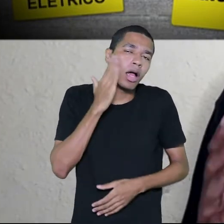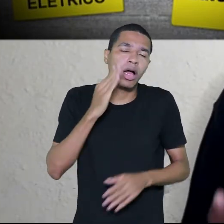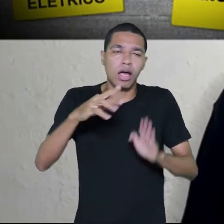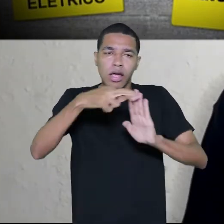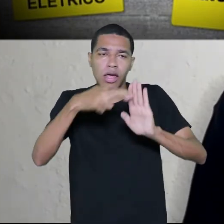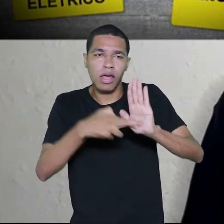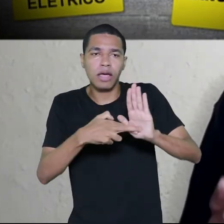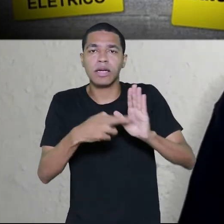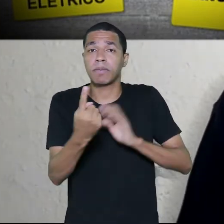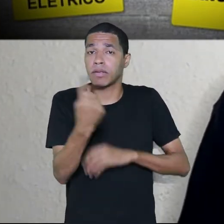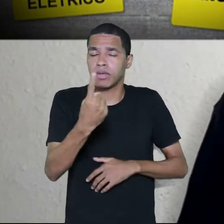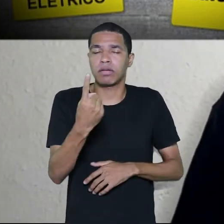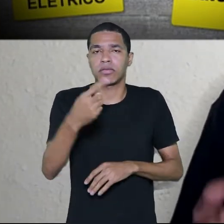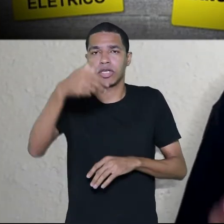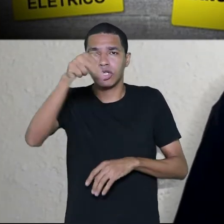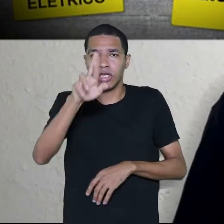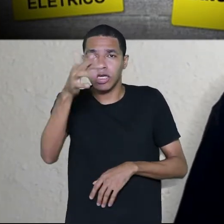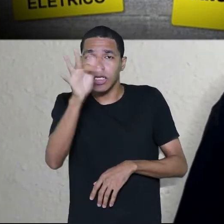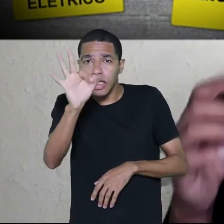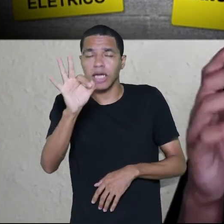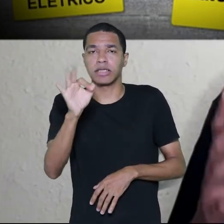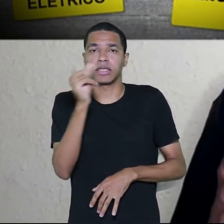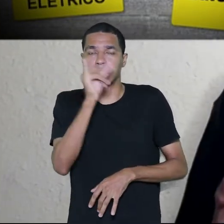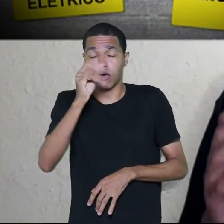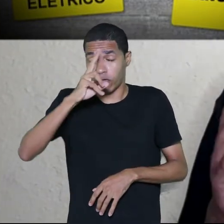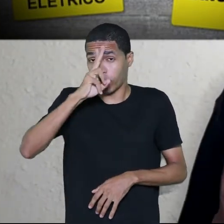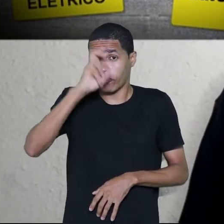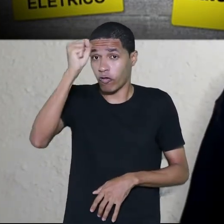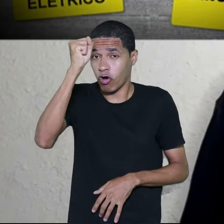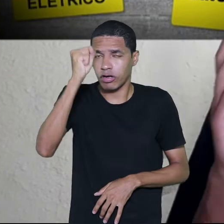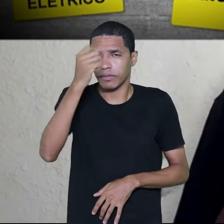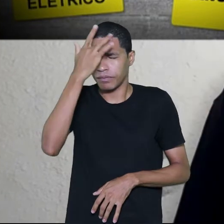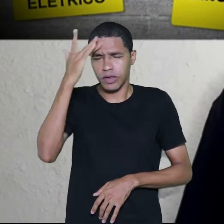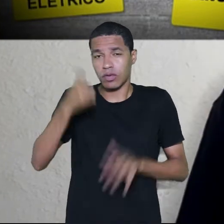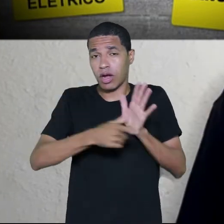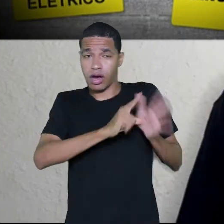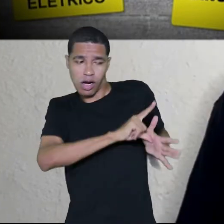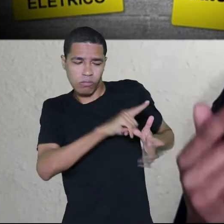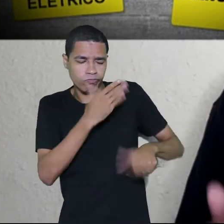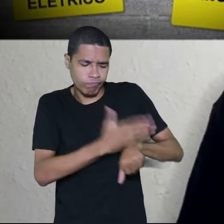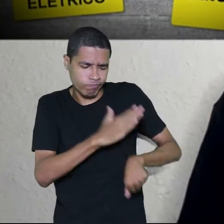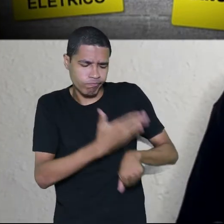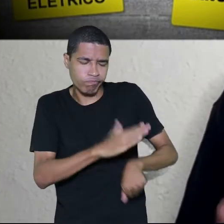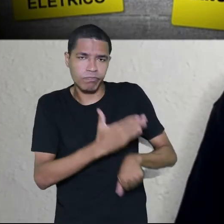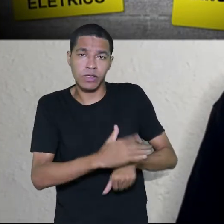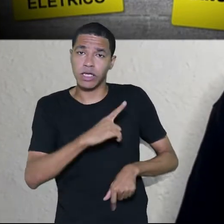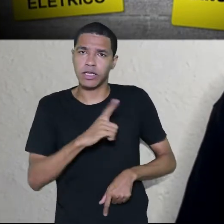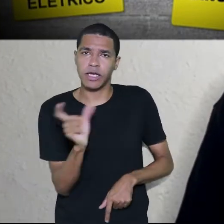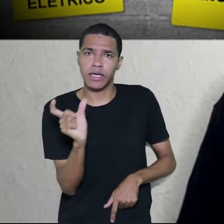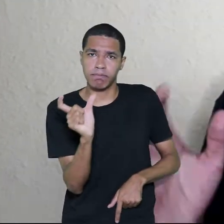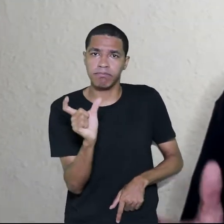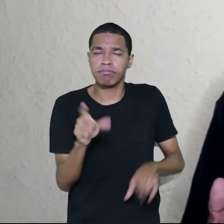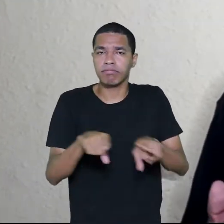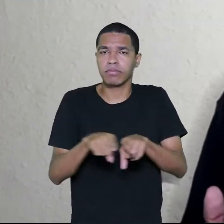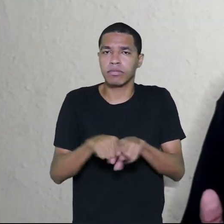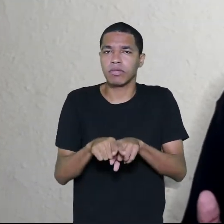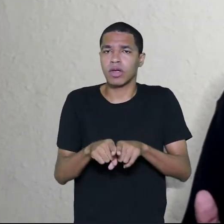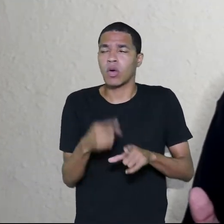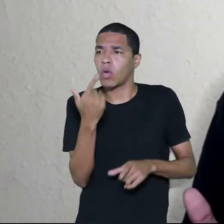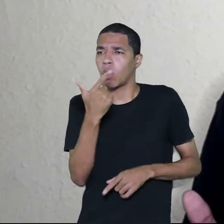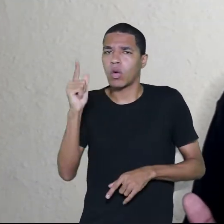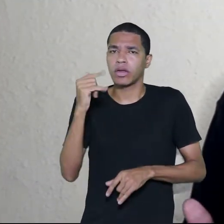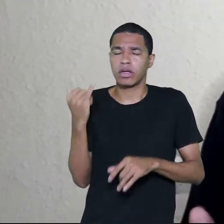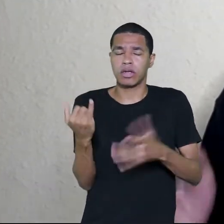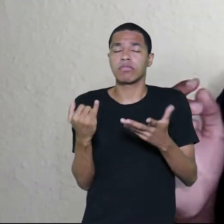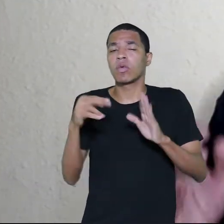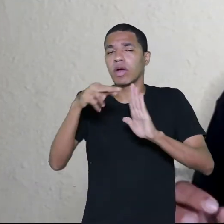regra para se trabalhar em alta tensão, segundo a NR10, é que o trabalhador tenha treinamento e que tenha sua identificação. Outra